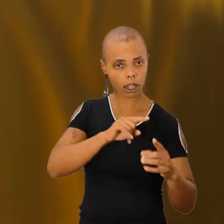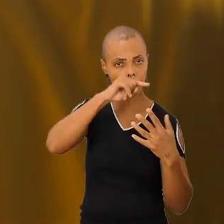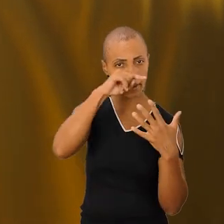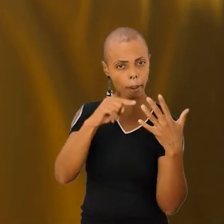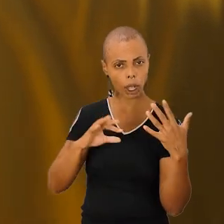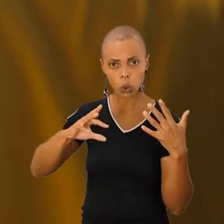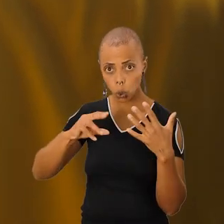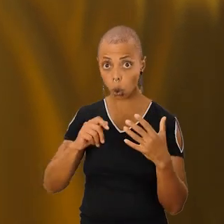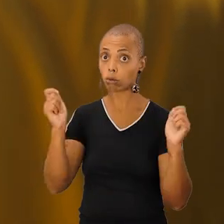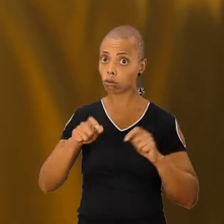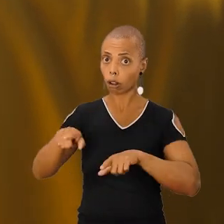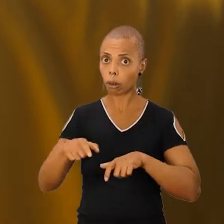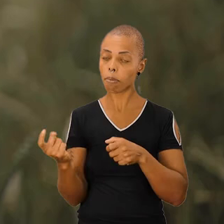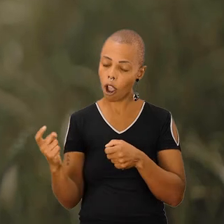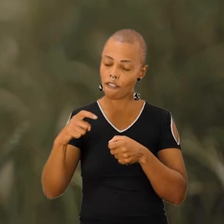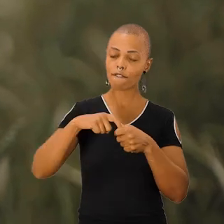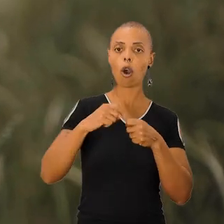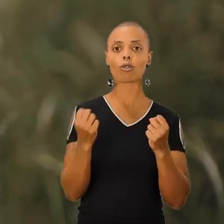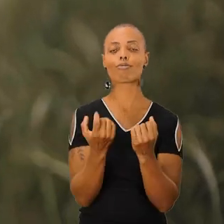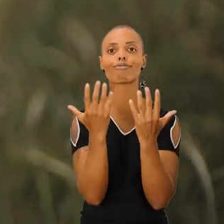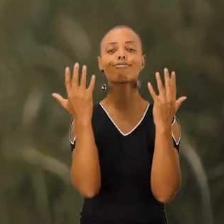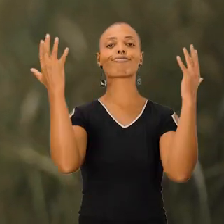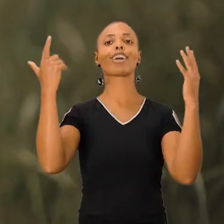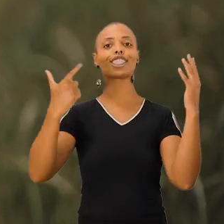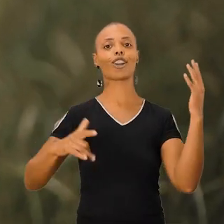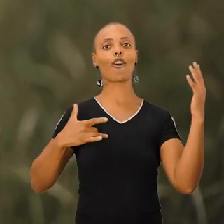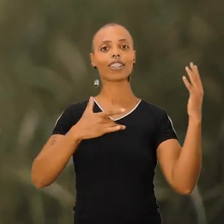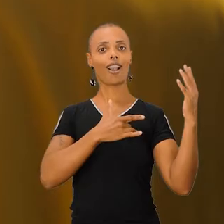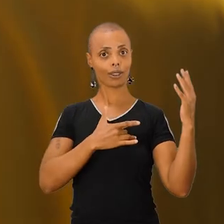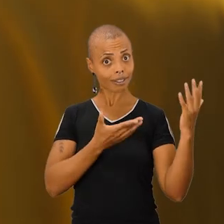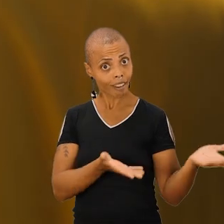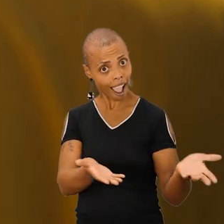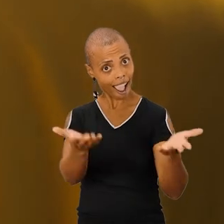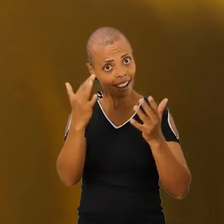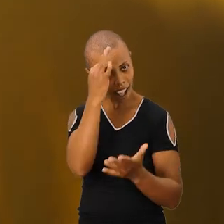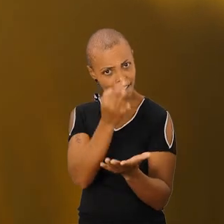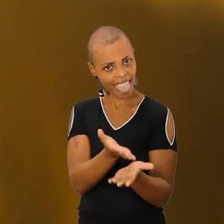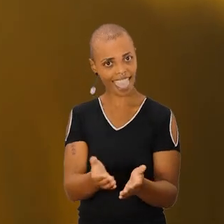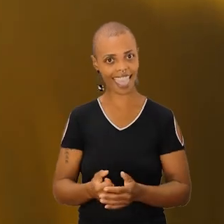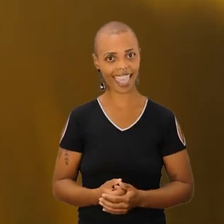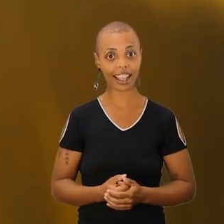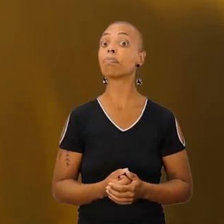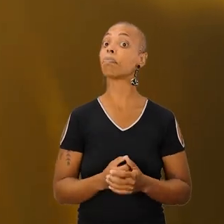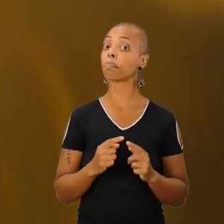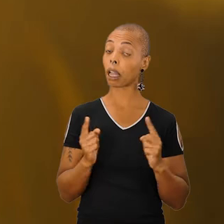tem grande chance de voltar a ficar saudável. Uhum. Vai na fé! Oh, agora...